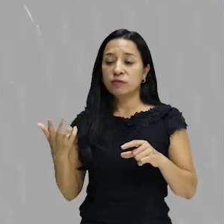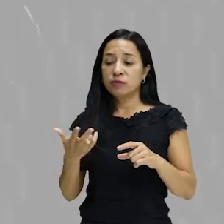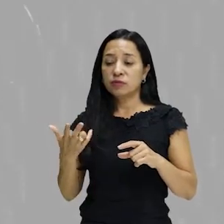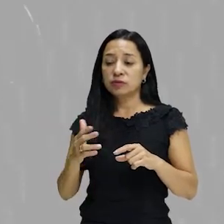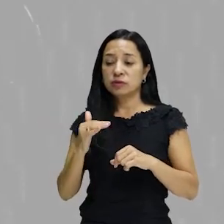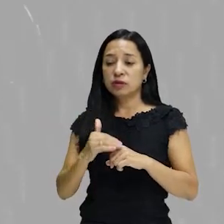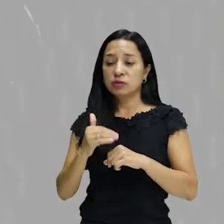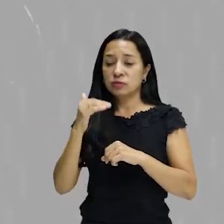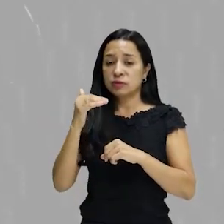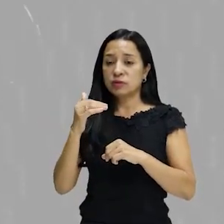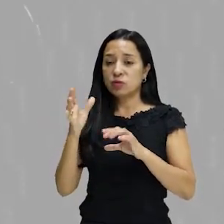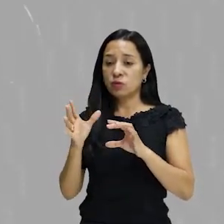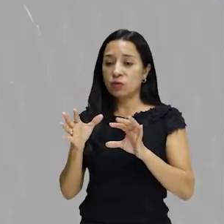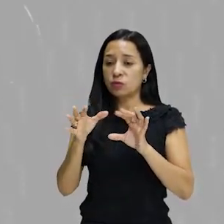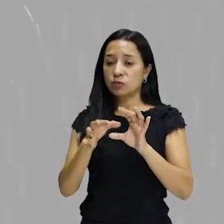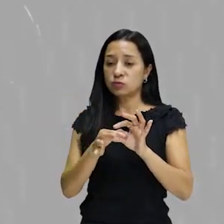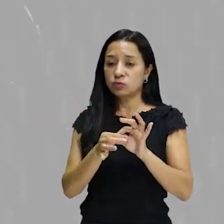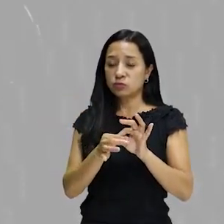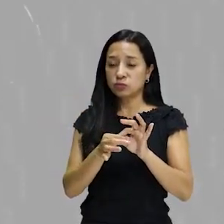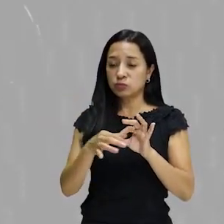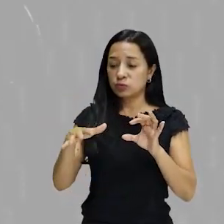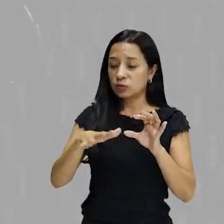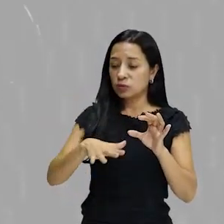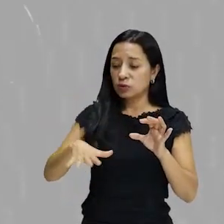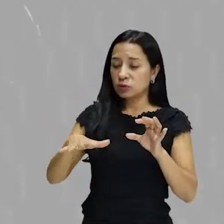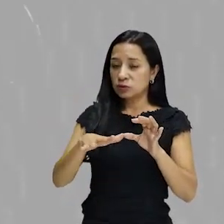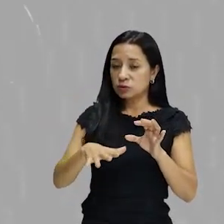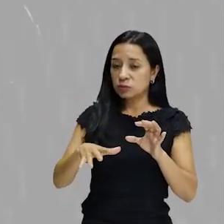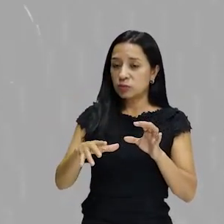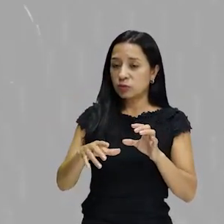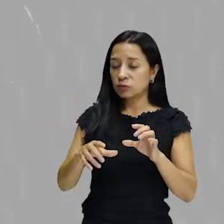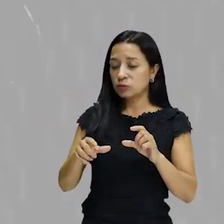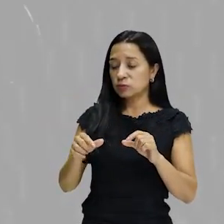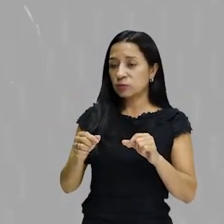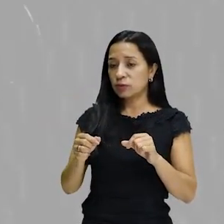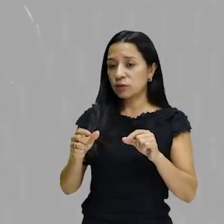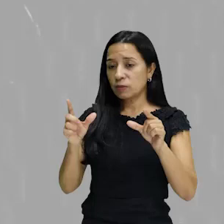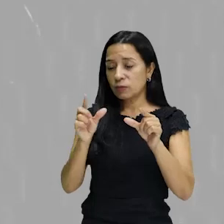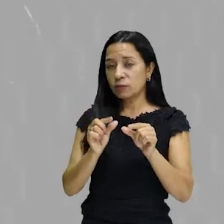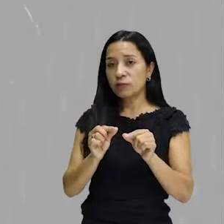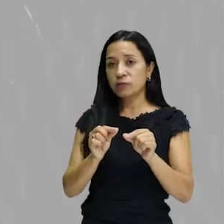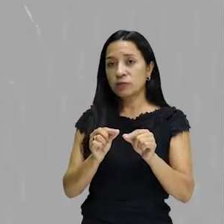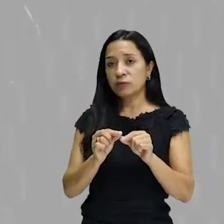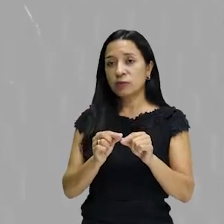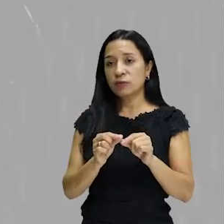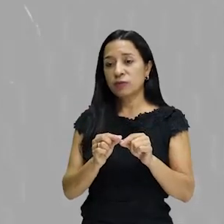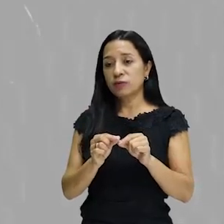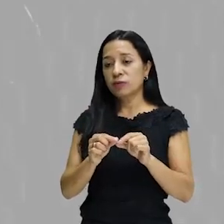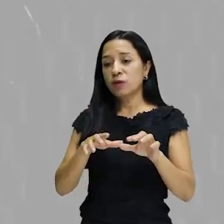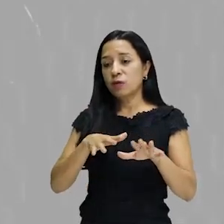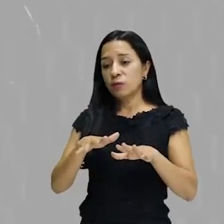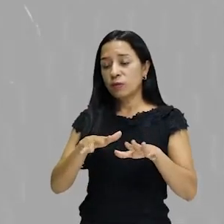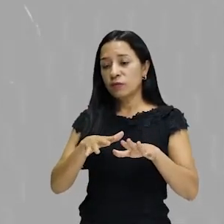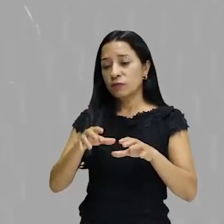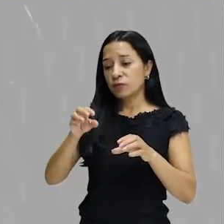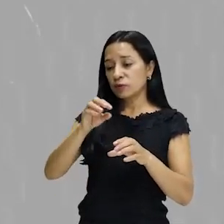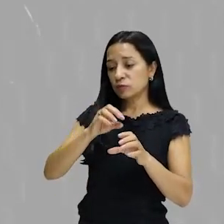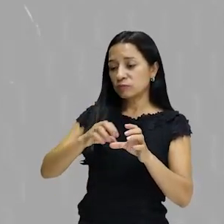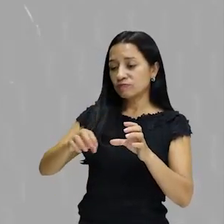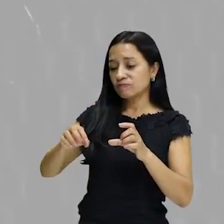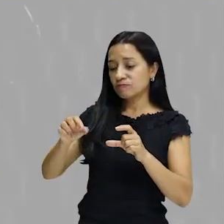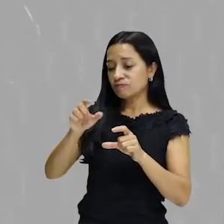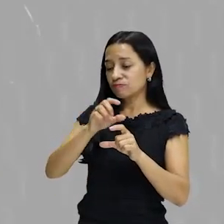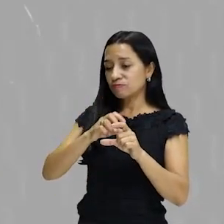velocidade aliado a um espaço menor que ele vai varrer no seu movimento de translação, né, movimento de